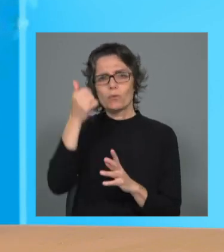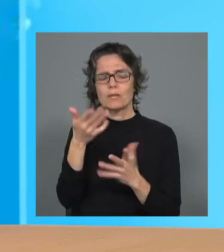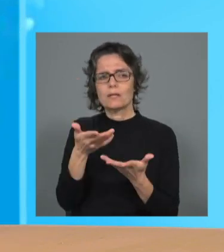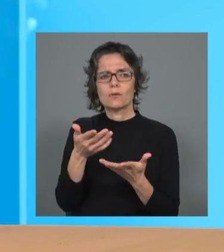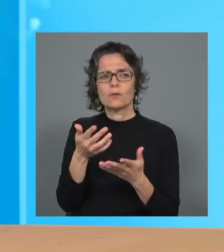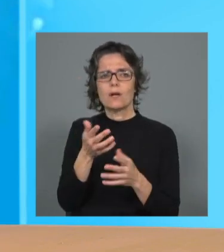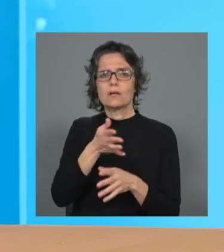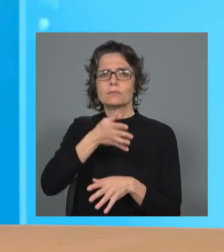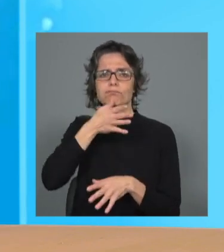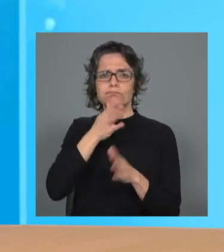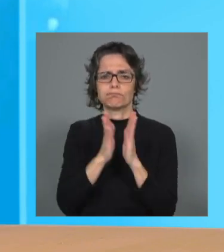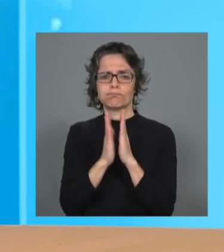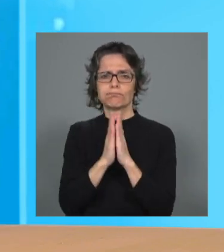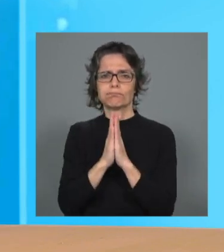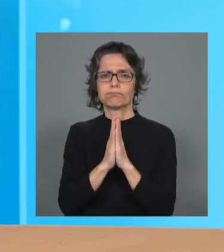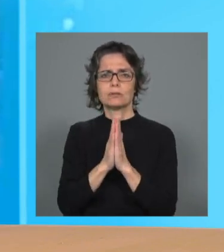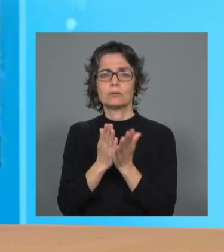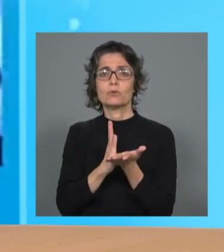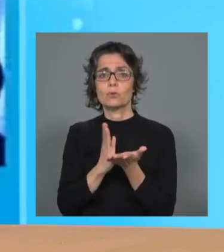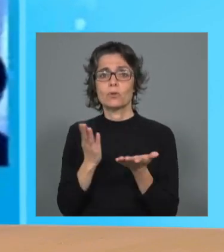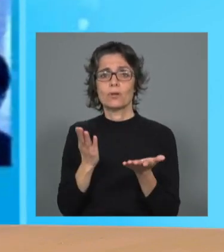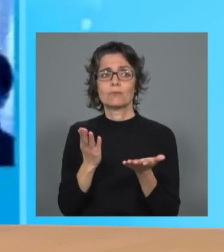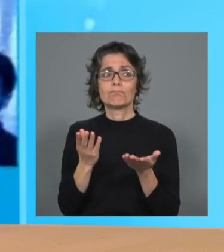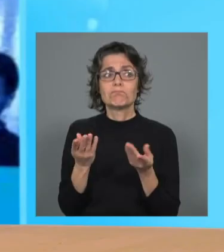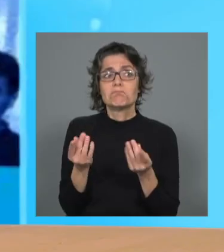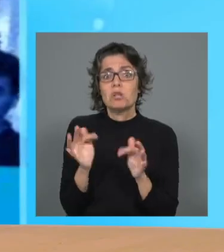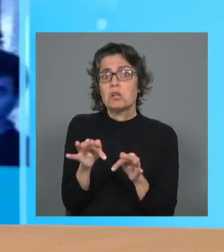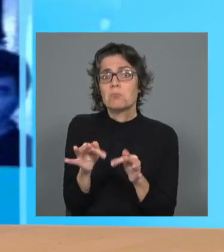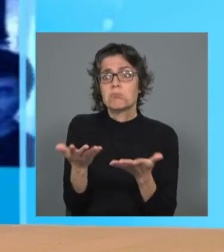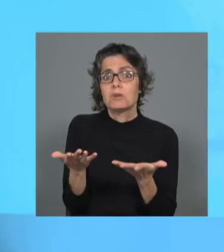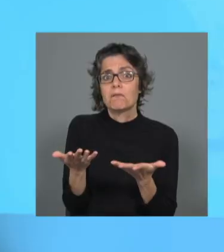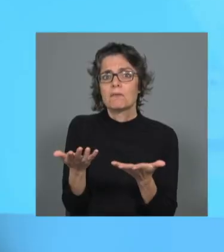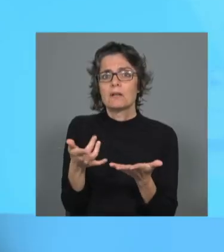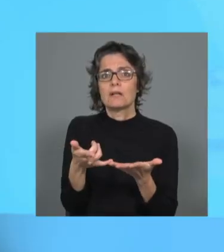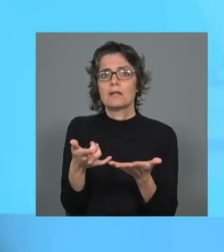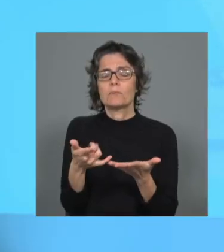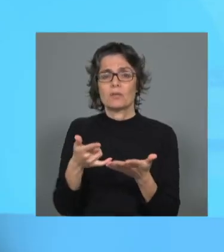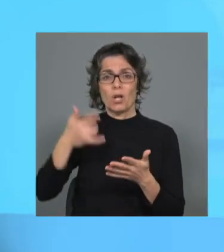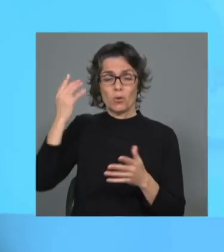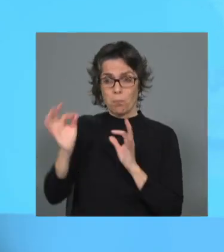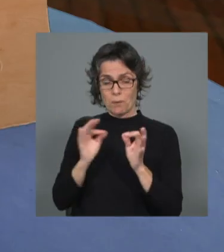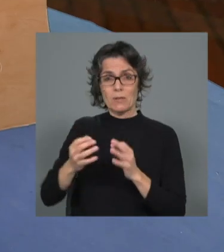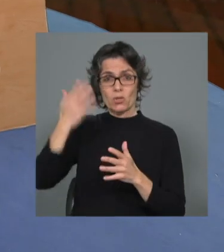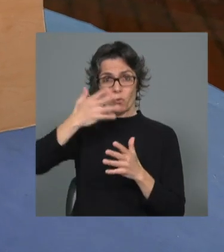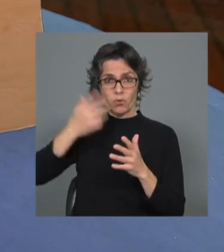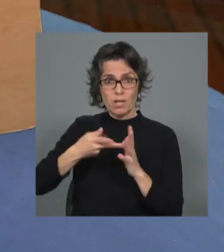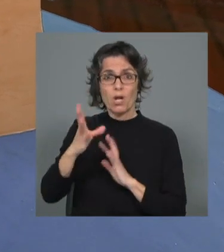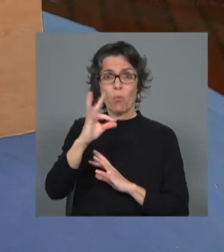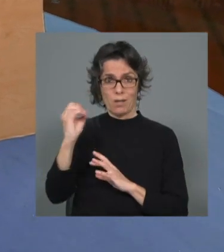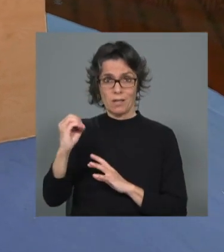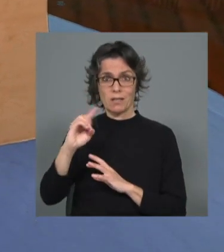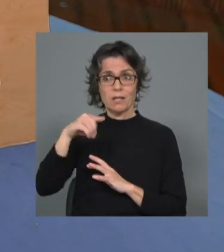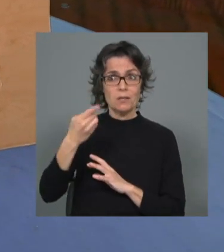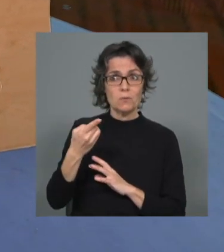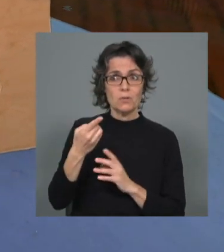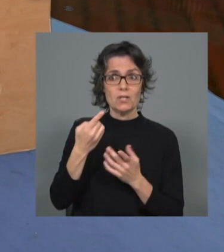celebração da Eucaristia do domingo da ressurreição do Senhor e ficava-se por ali. Ou seja, 40 dias de preparação e depois as pessoas ficavam um bocadinho com a